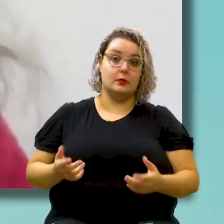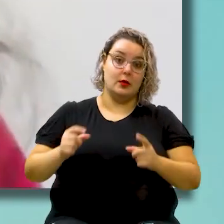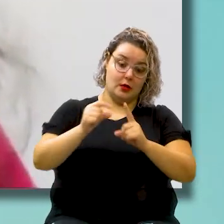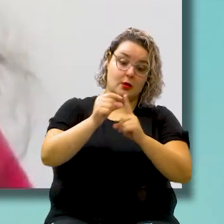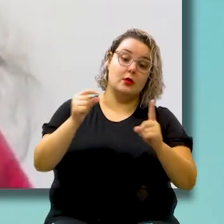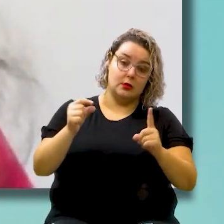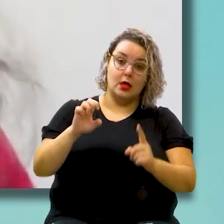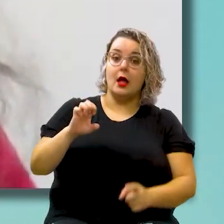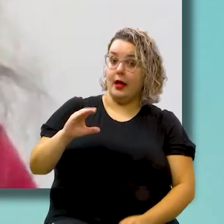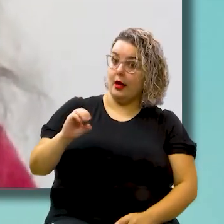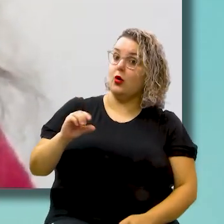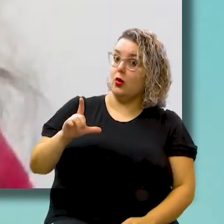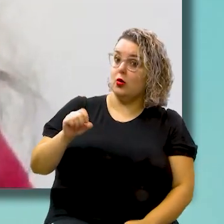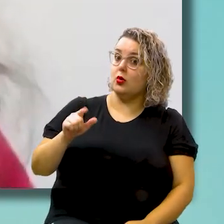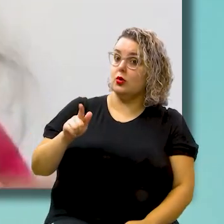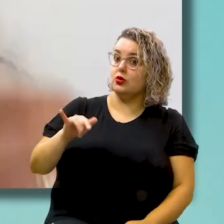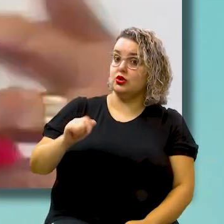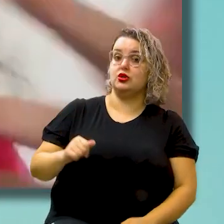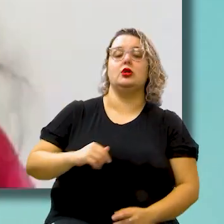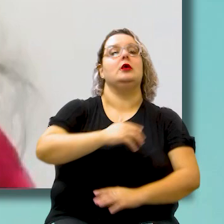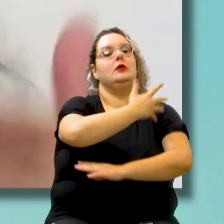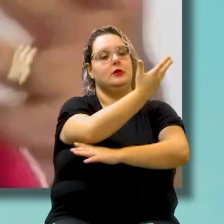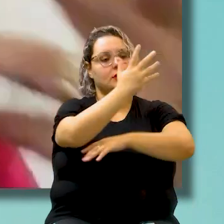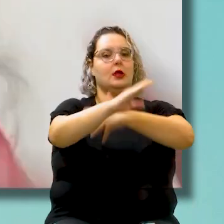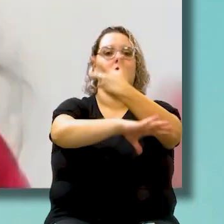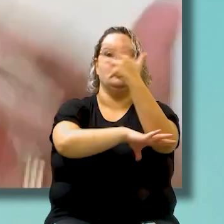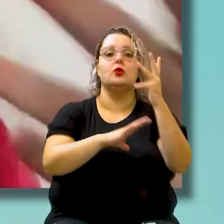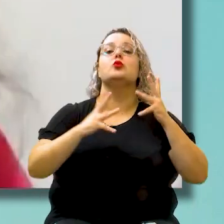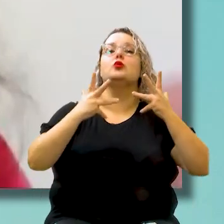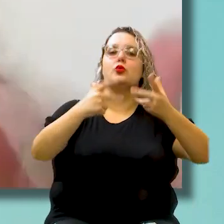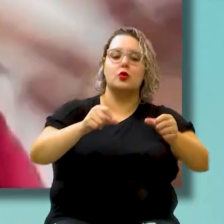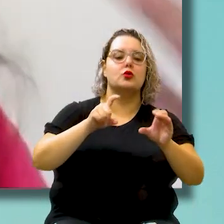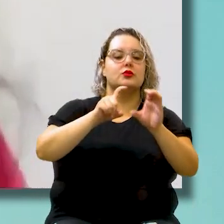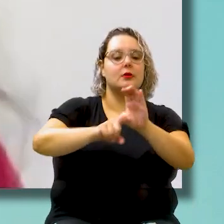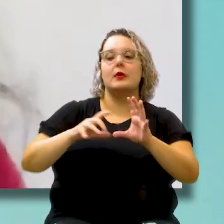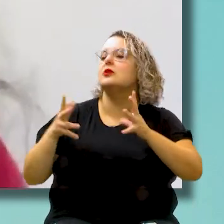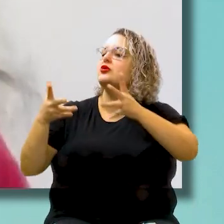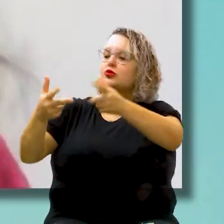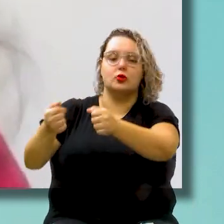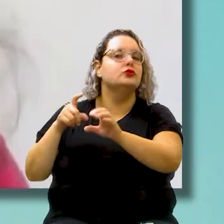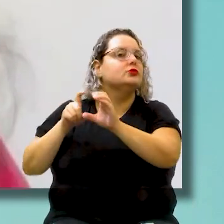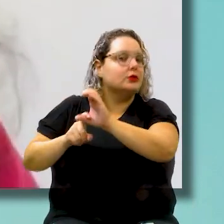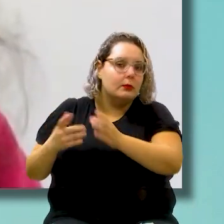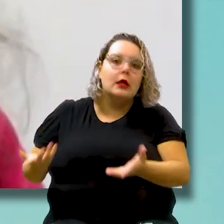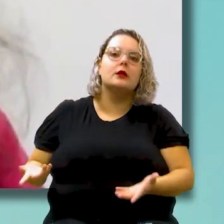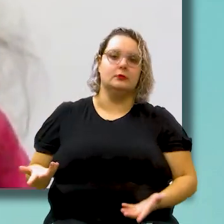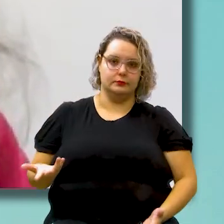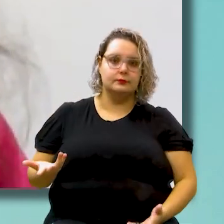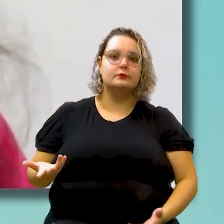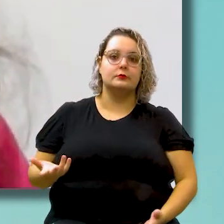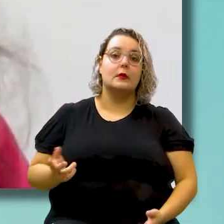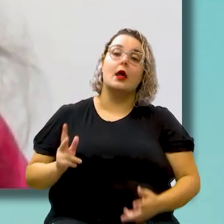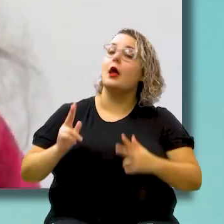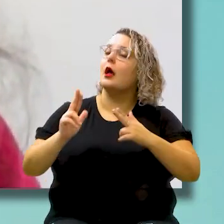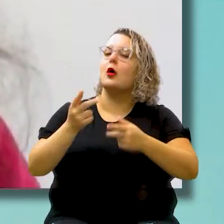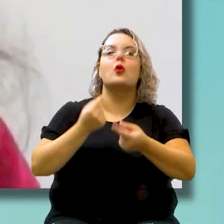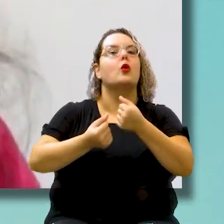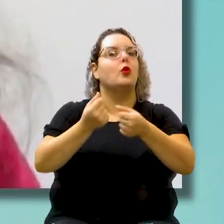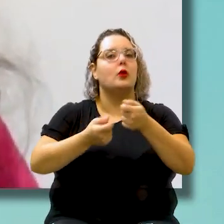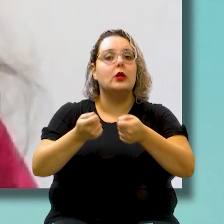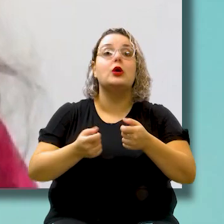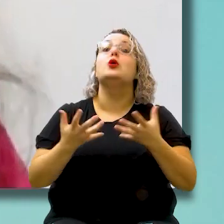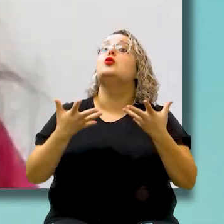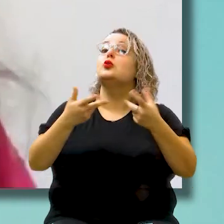a definição da ecologia, né? Na natureza, todos dependem de todos. É a mesma coisa que a gente está falando para a economia.